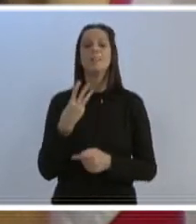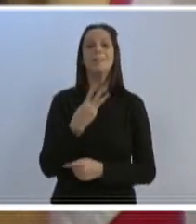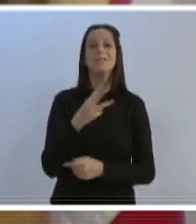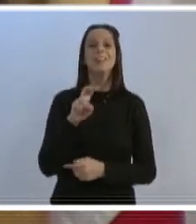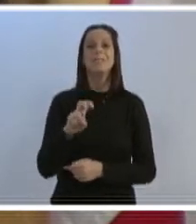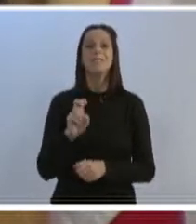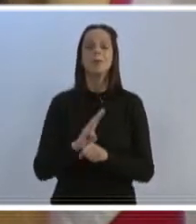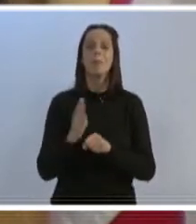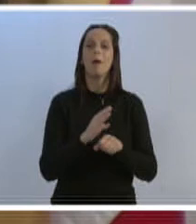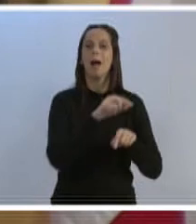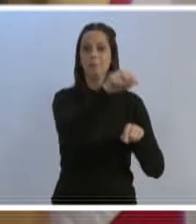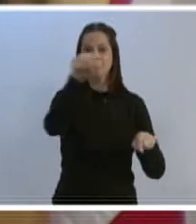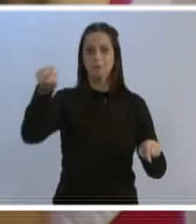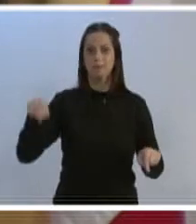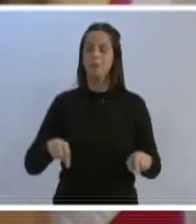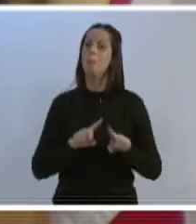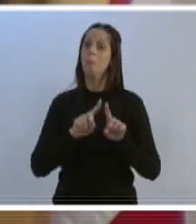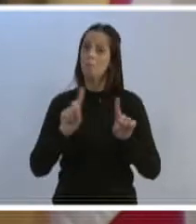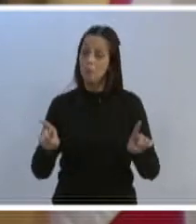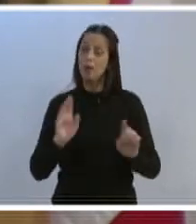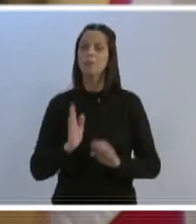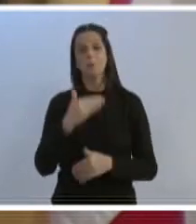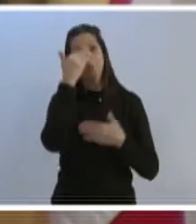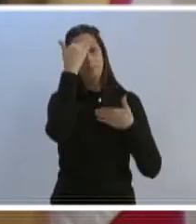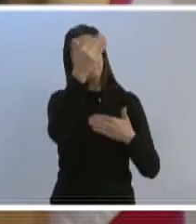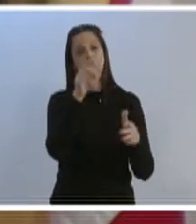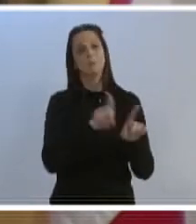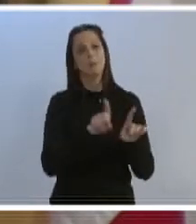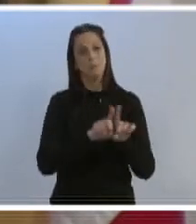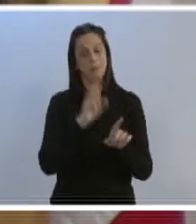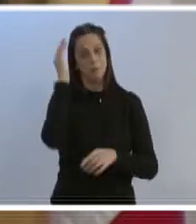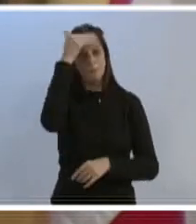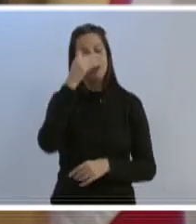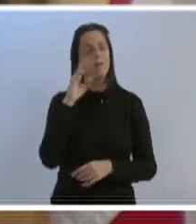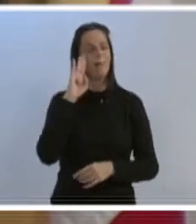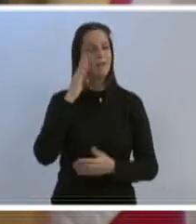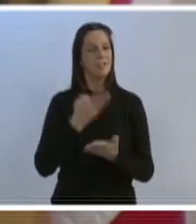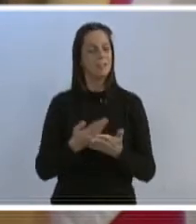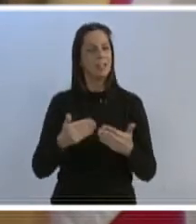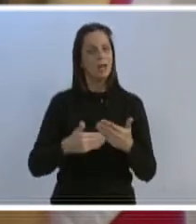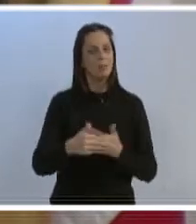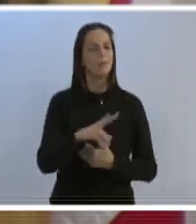cidade mas fica aqui meu agradecimento e acredito que em breve vamos ter novidades com relação a isso muito obrigado